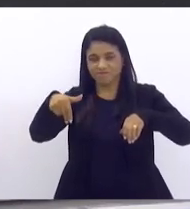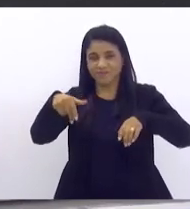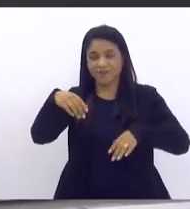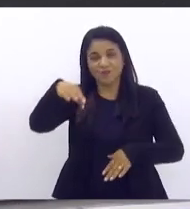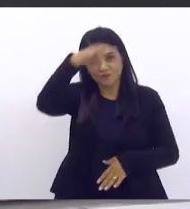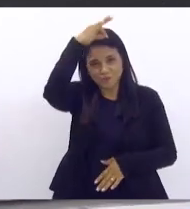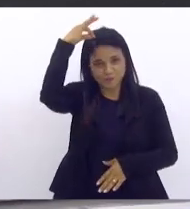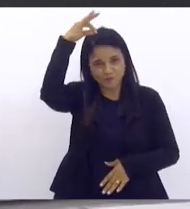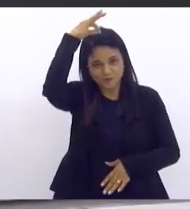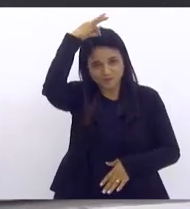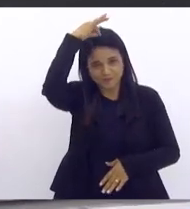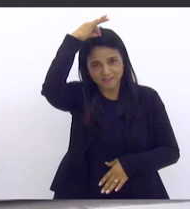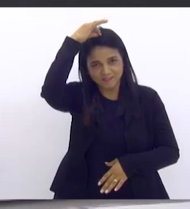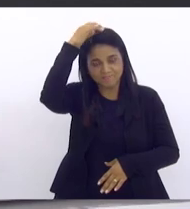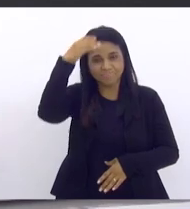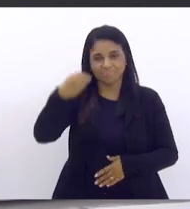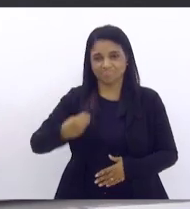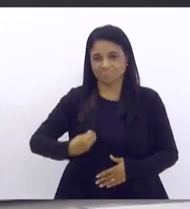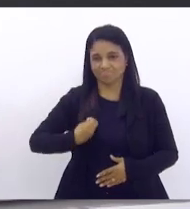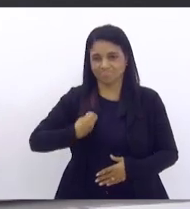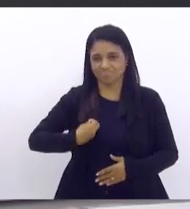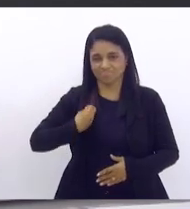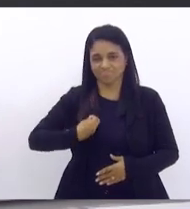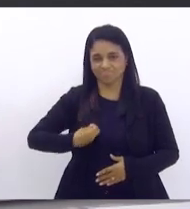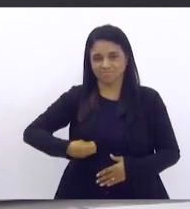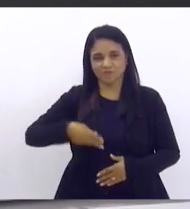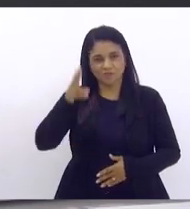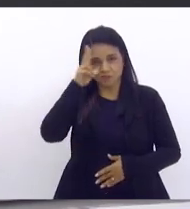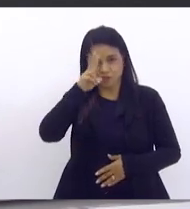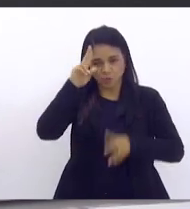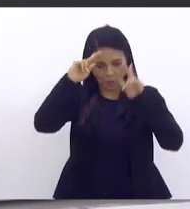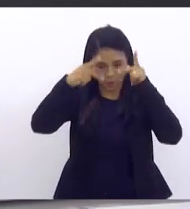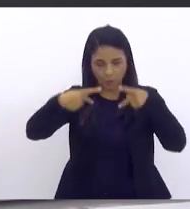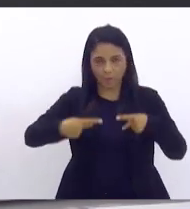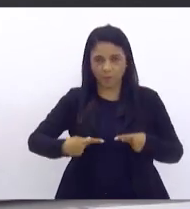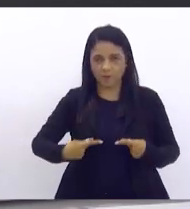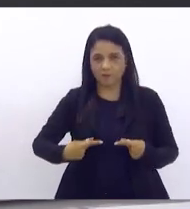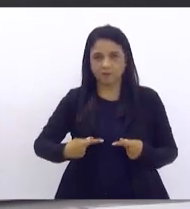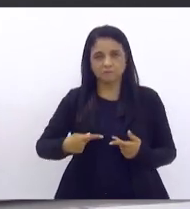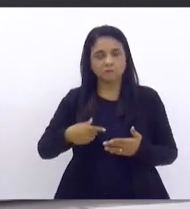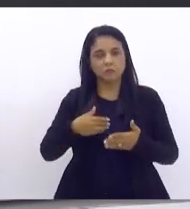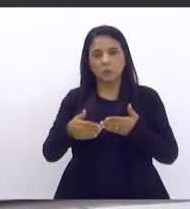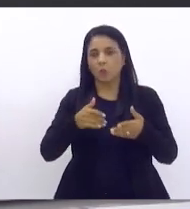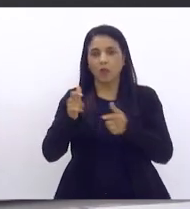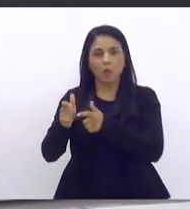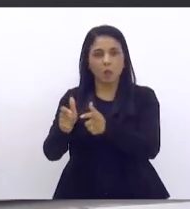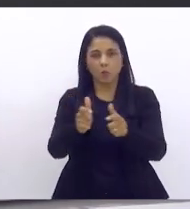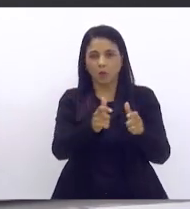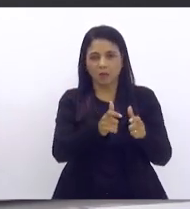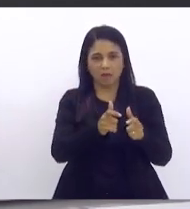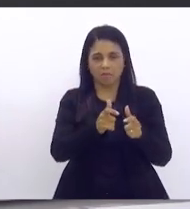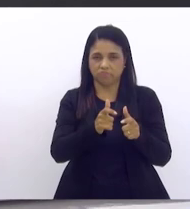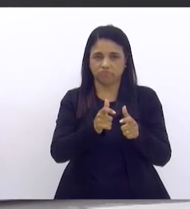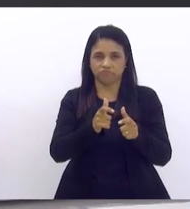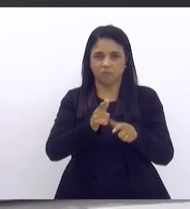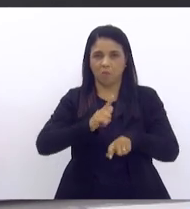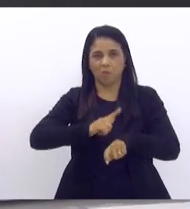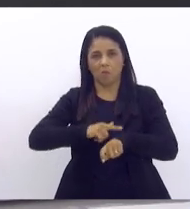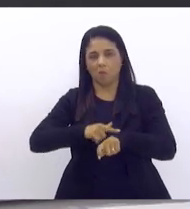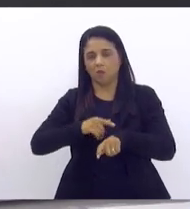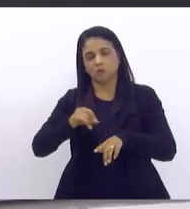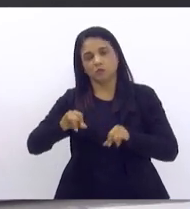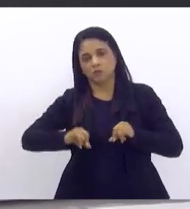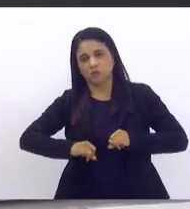plenamente presente na história da humanidade, em qualquer tempo, em qualquer lugar do mundo, diante de qualquer